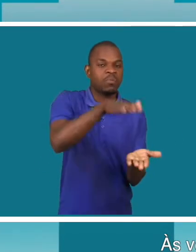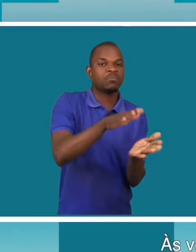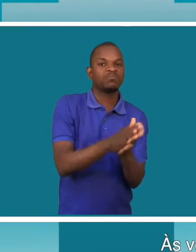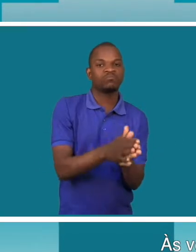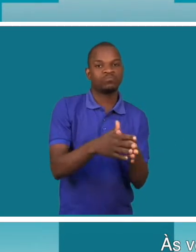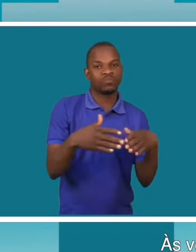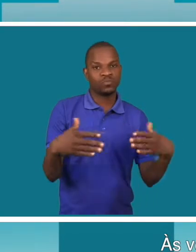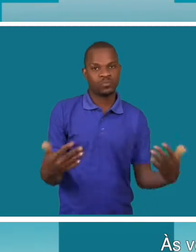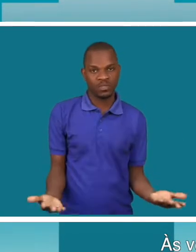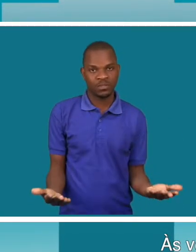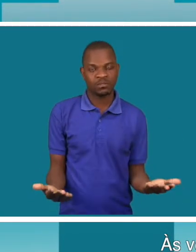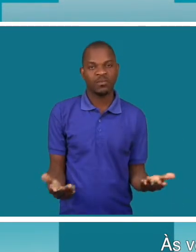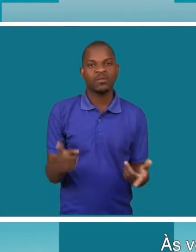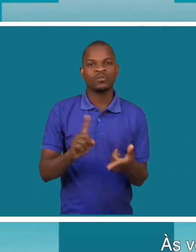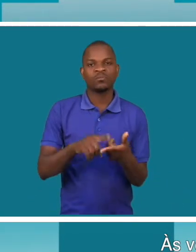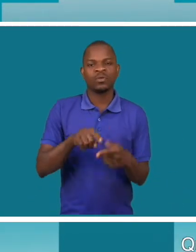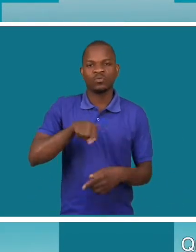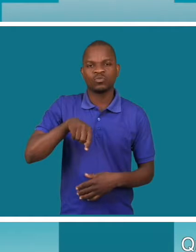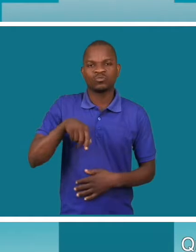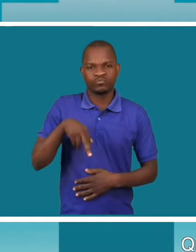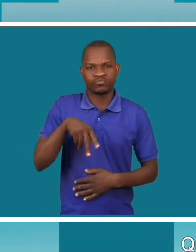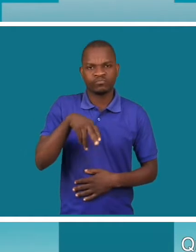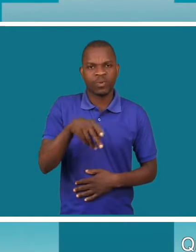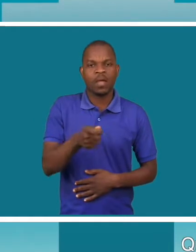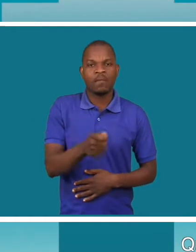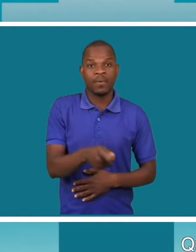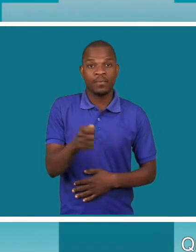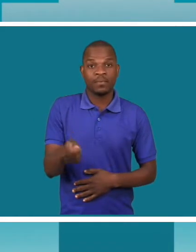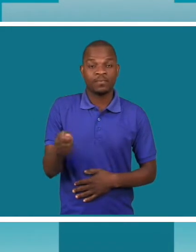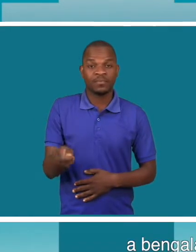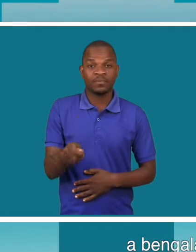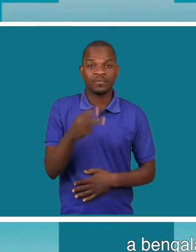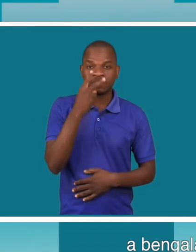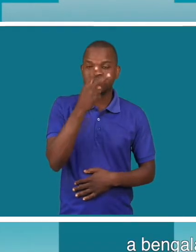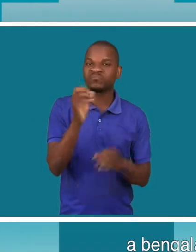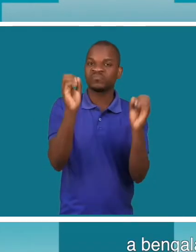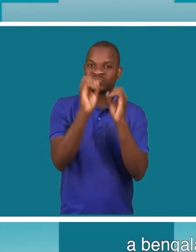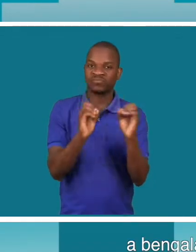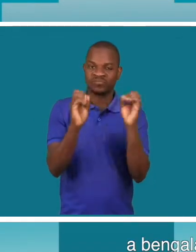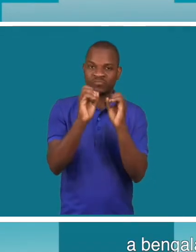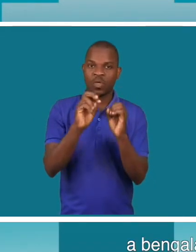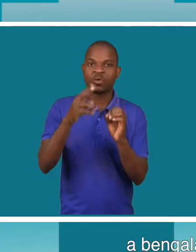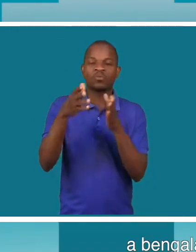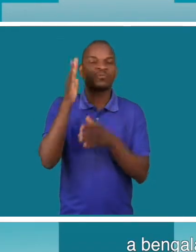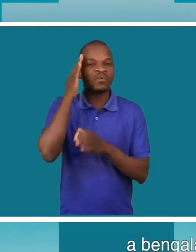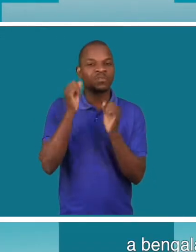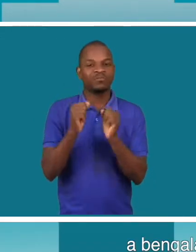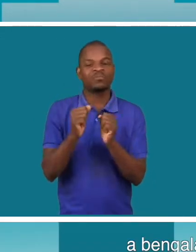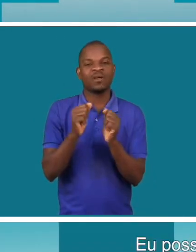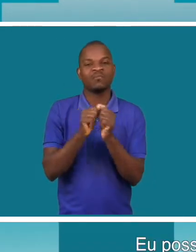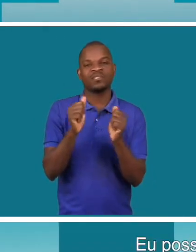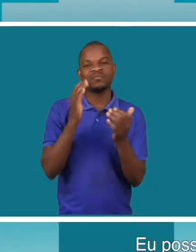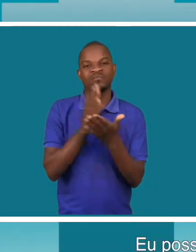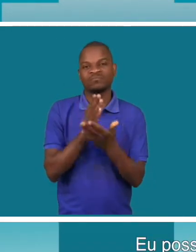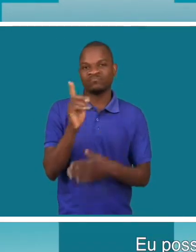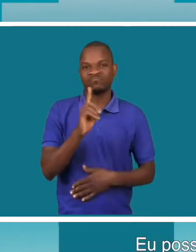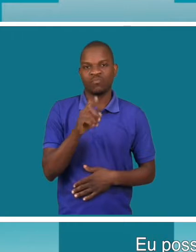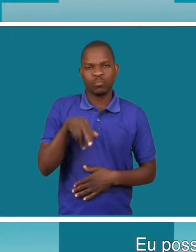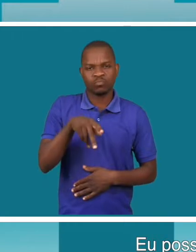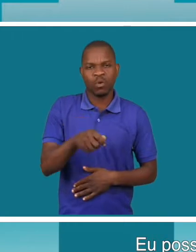aquelas covas não foram cobertas e quando a gente caminha a bengala nové como muitos pensam olha a gente